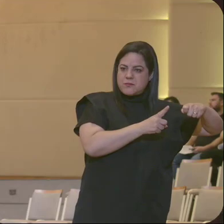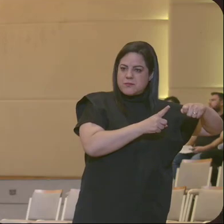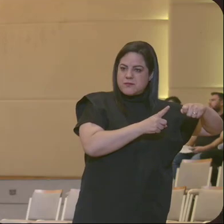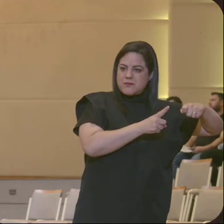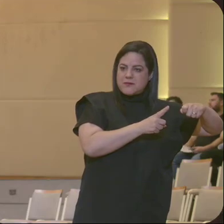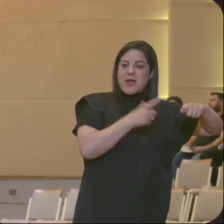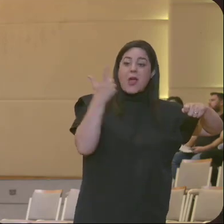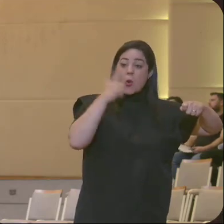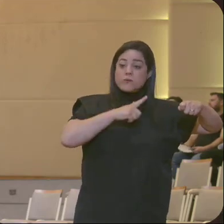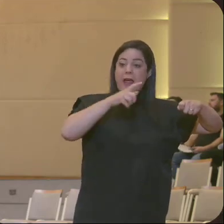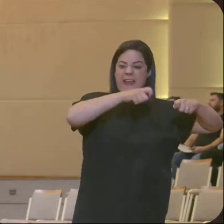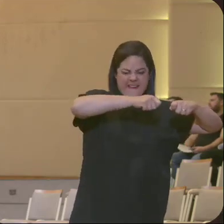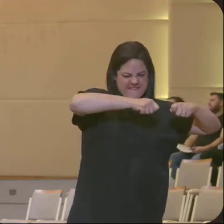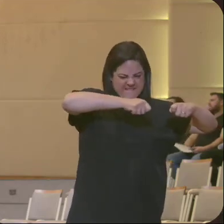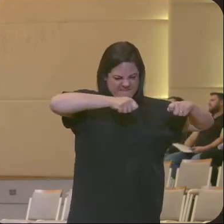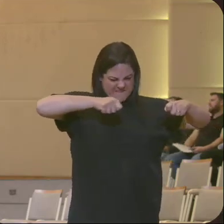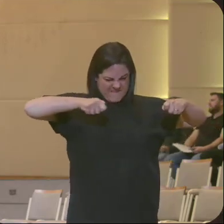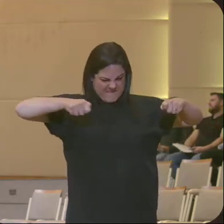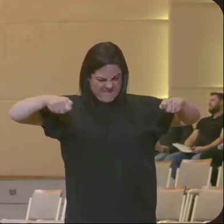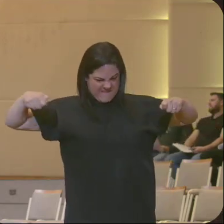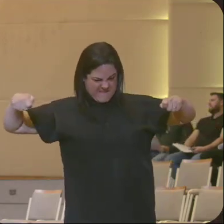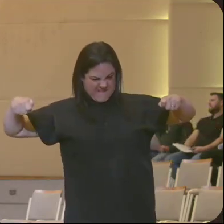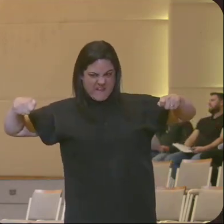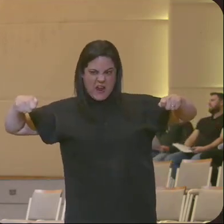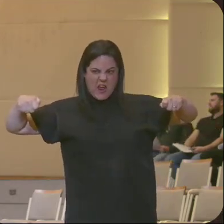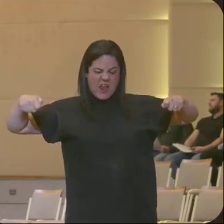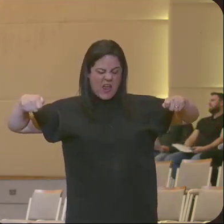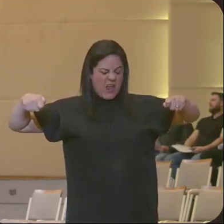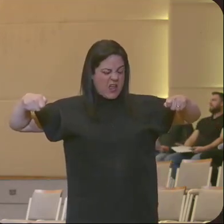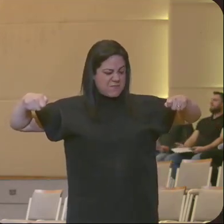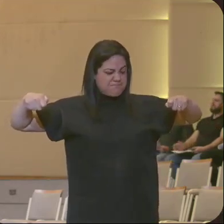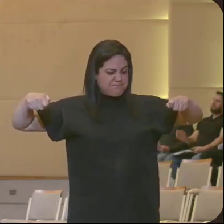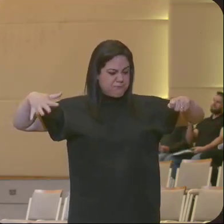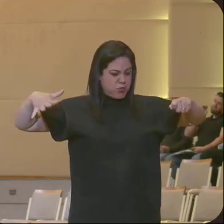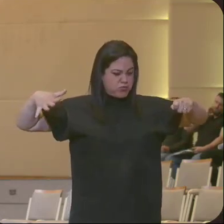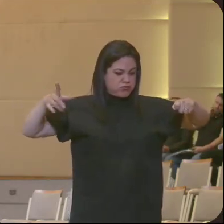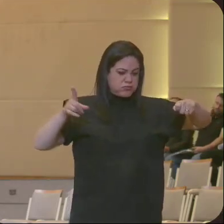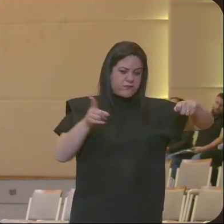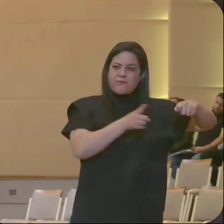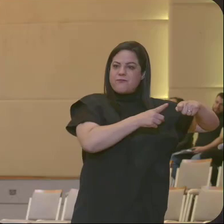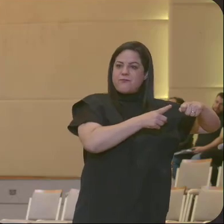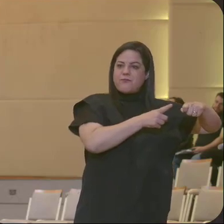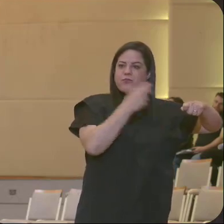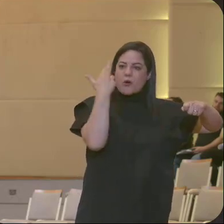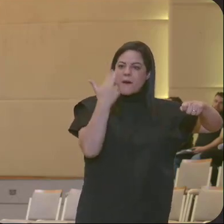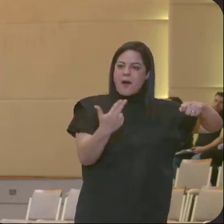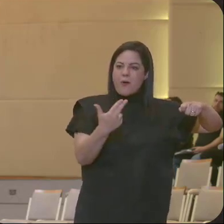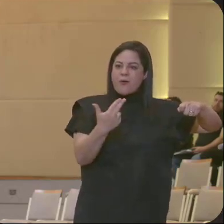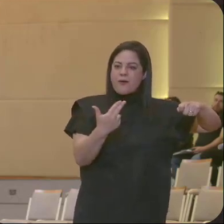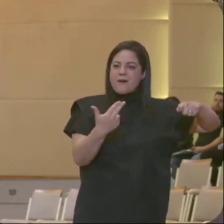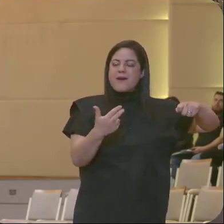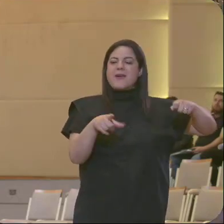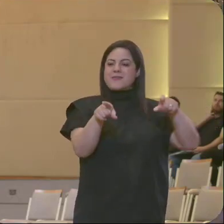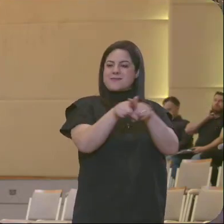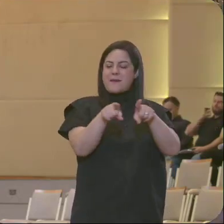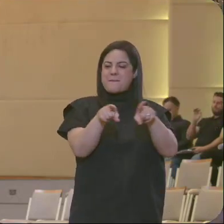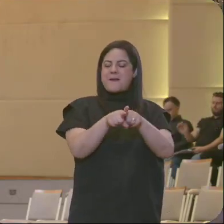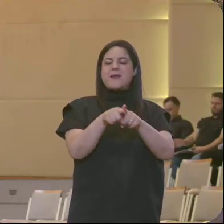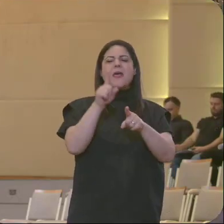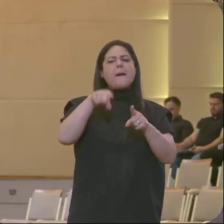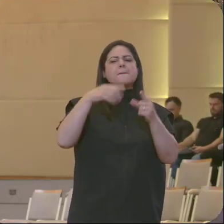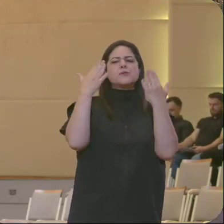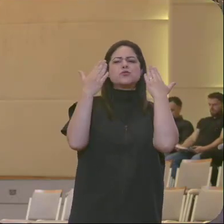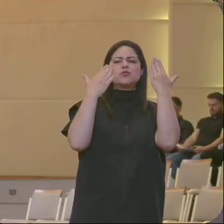estica, estica o elástico, e quando você solta, ele volta ao normal. Na área da psicologia, ela